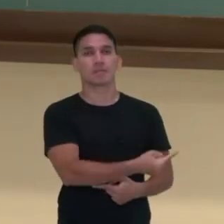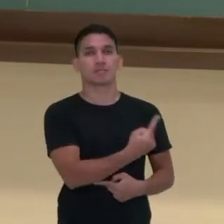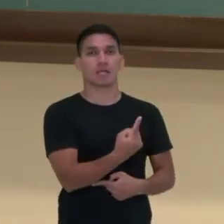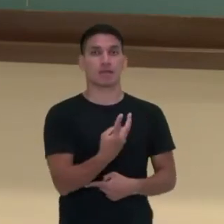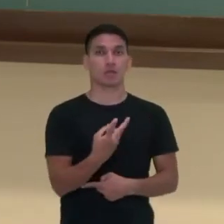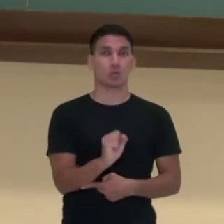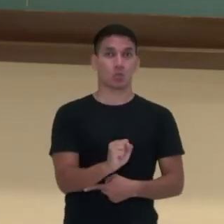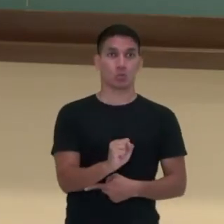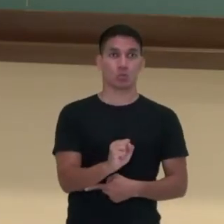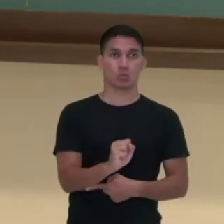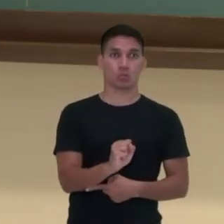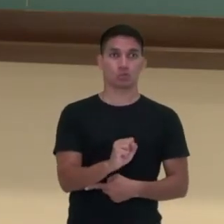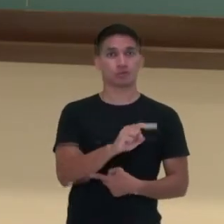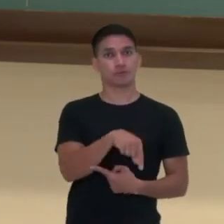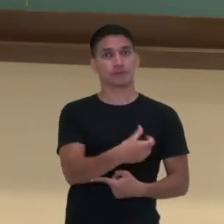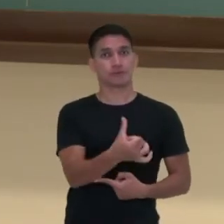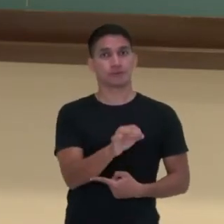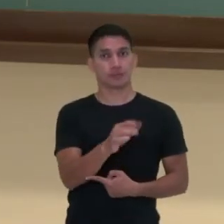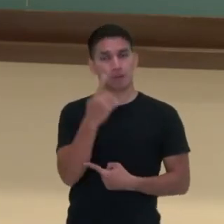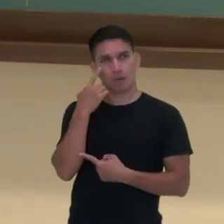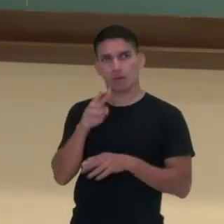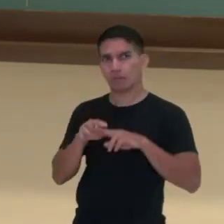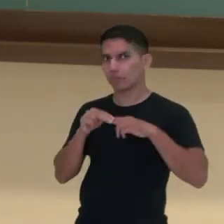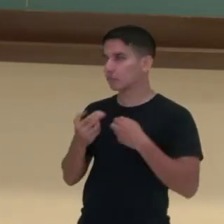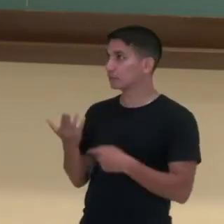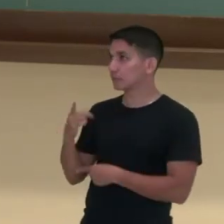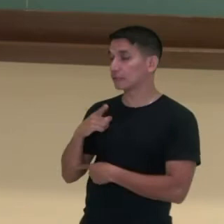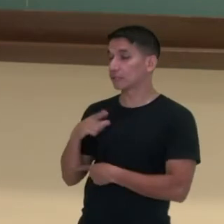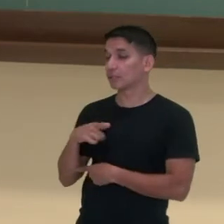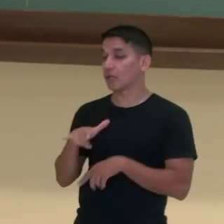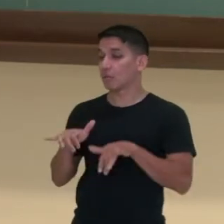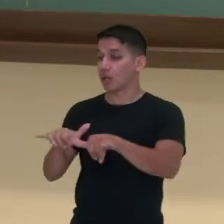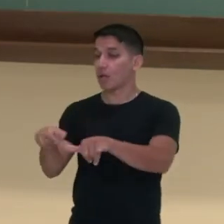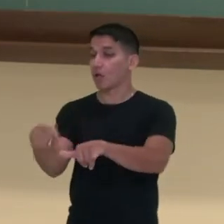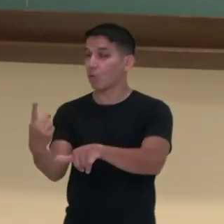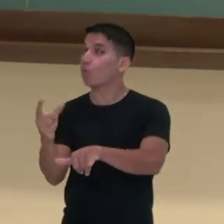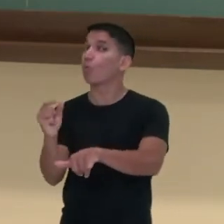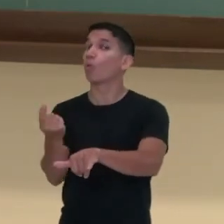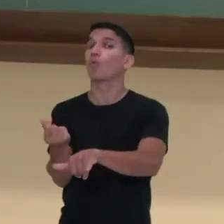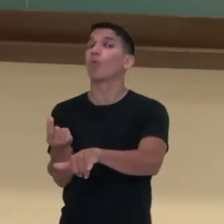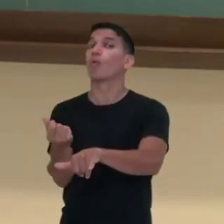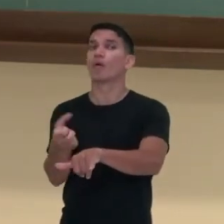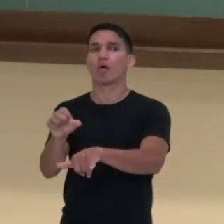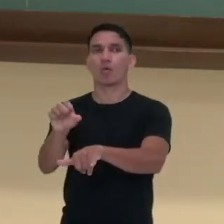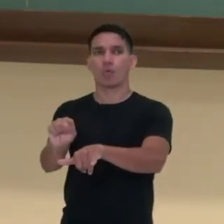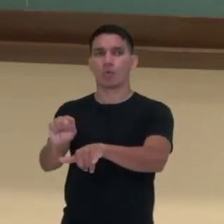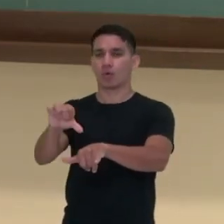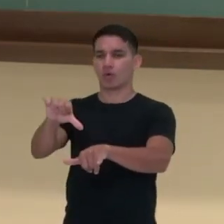olha só, para o abrigo 1, no mercado 1, eu gasto quanto? R$